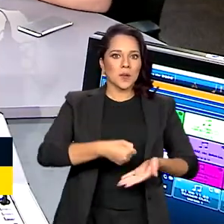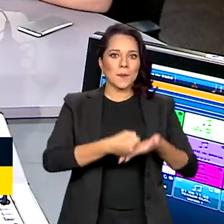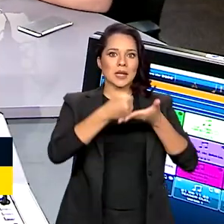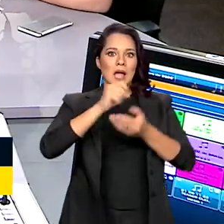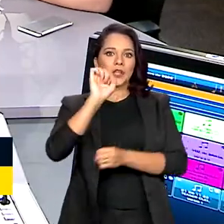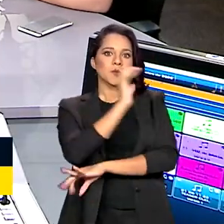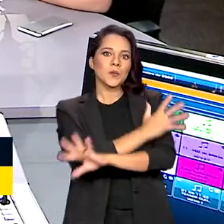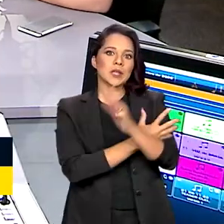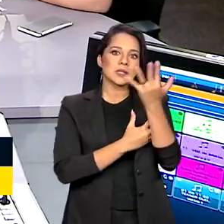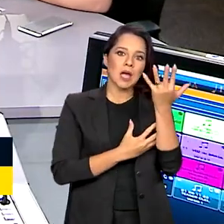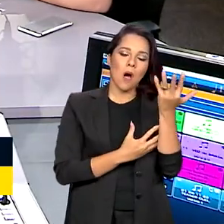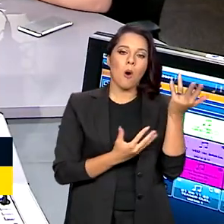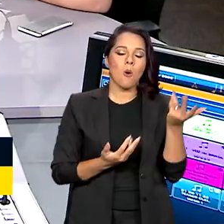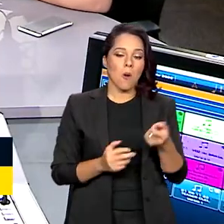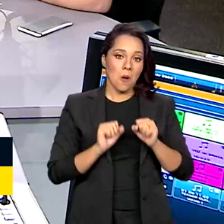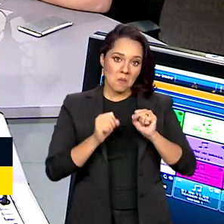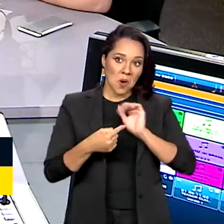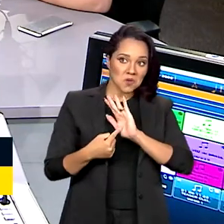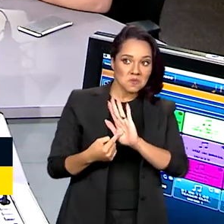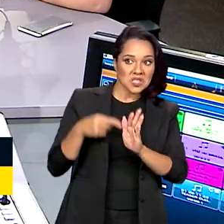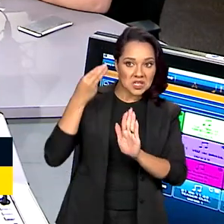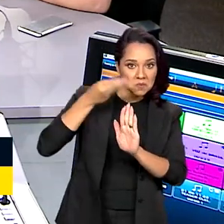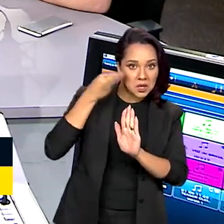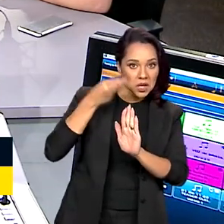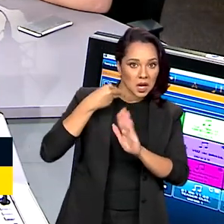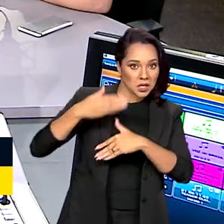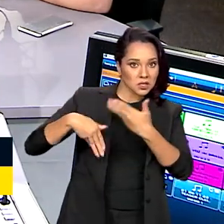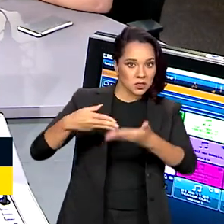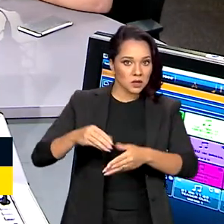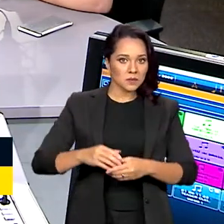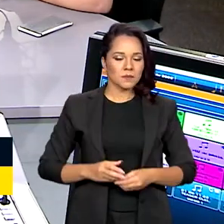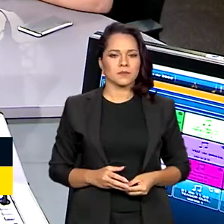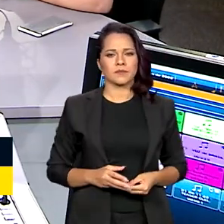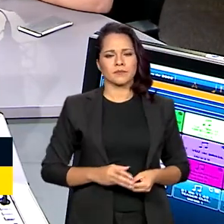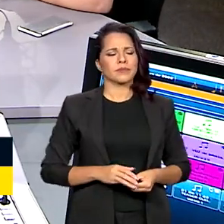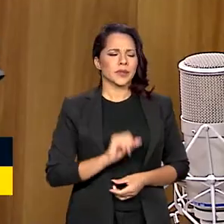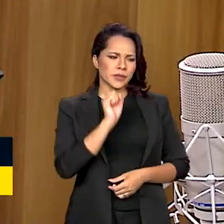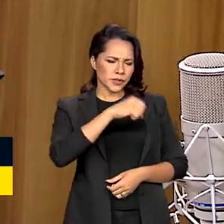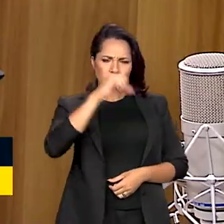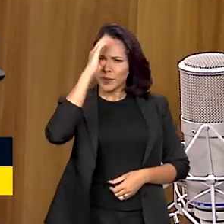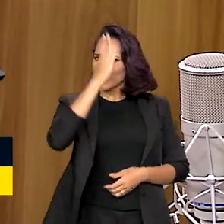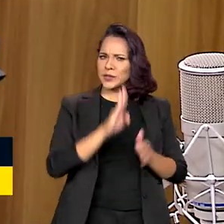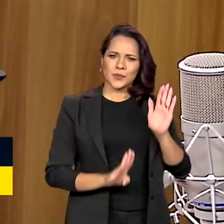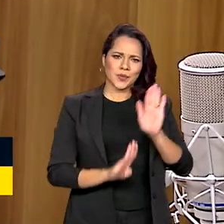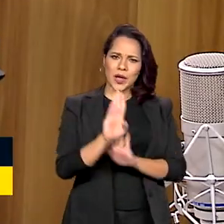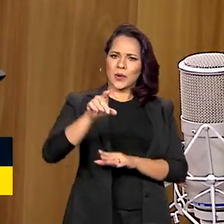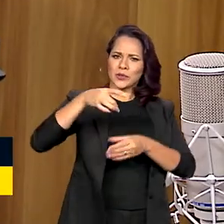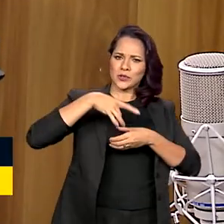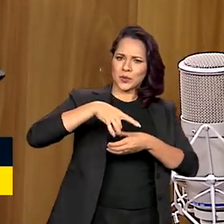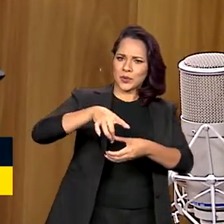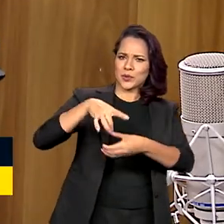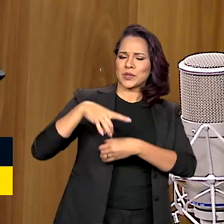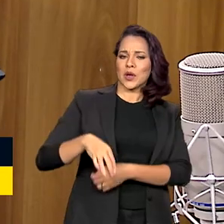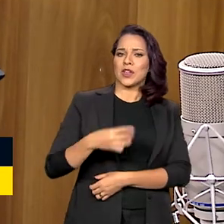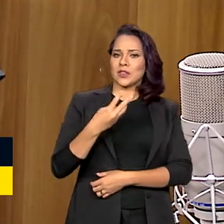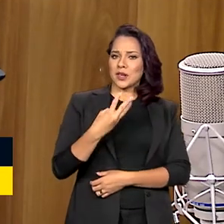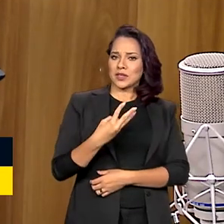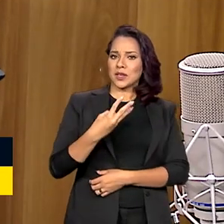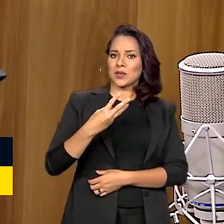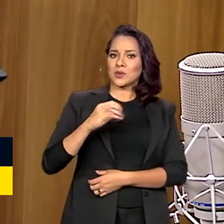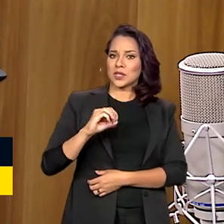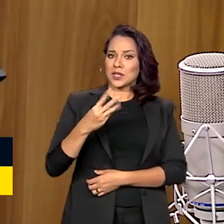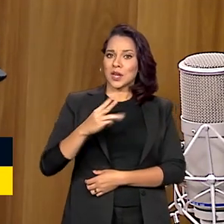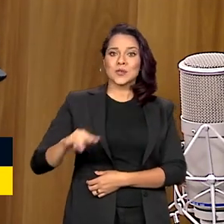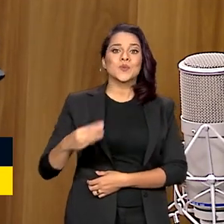sustentabilidade ambiental? Pode passar experiência adiante, inclusive? Sim, o Brasil bateu o recorde de produção agora, 313 milhões de toneladas